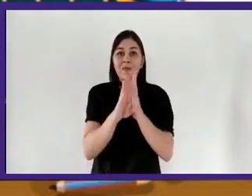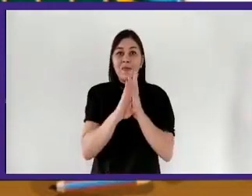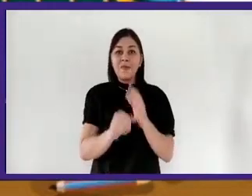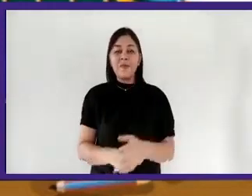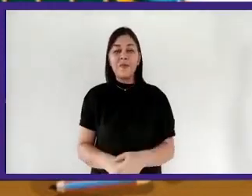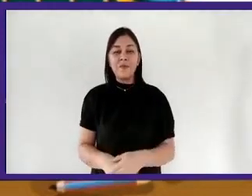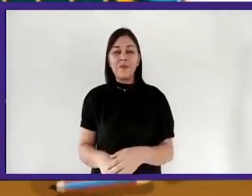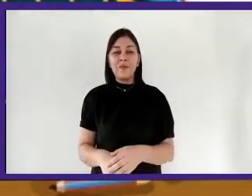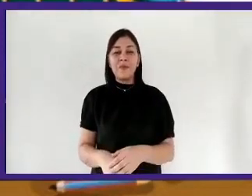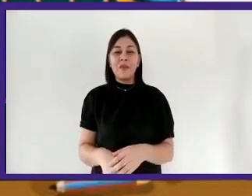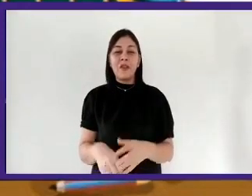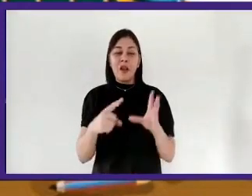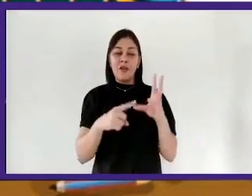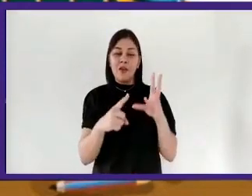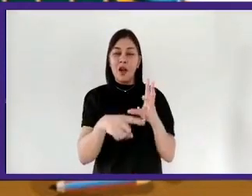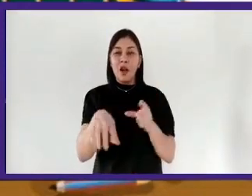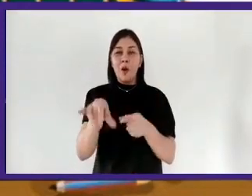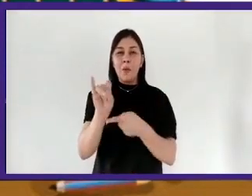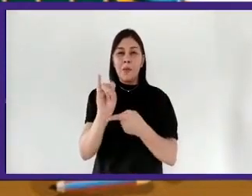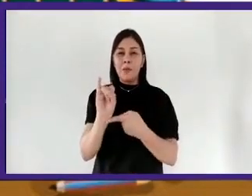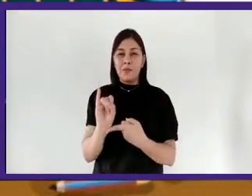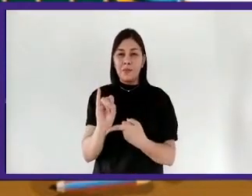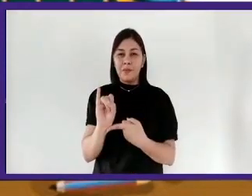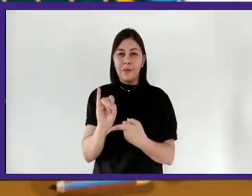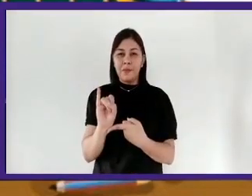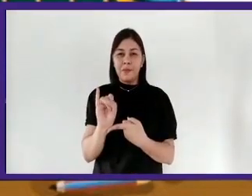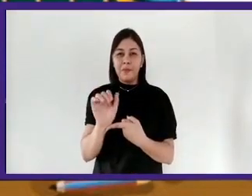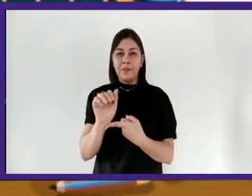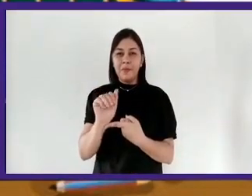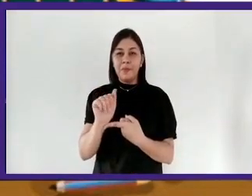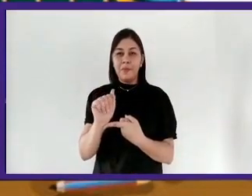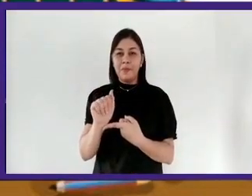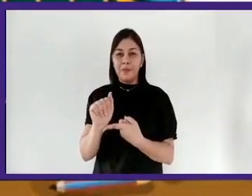vogal I, a vogal